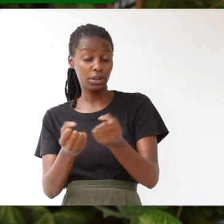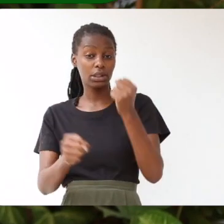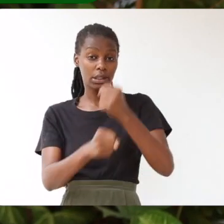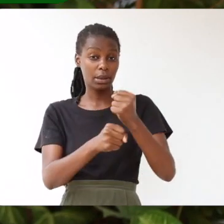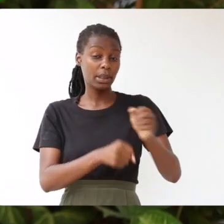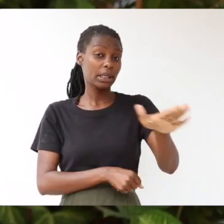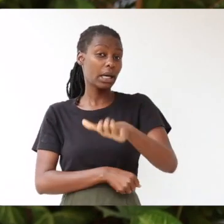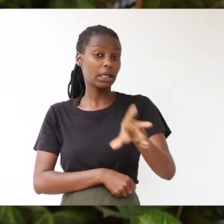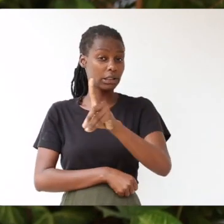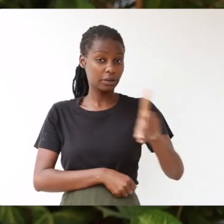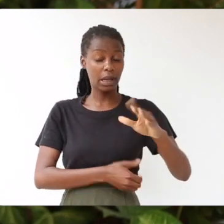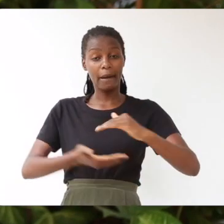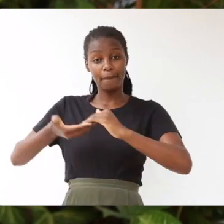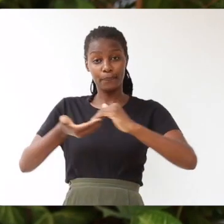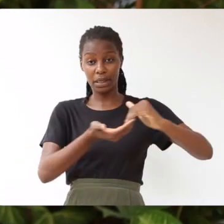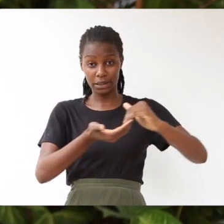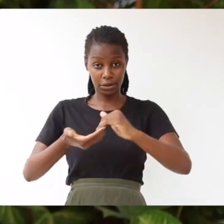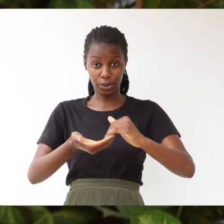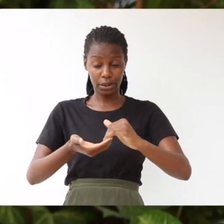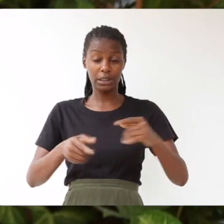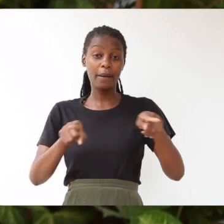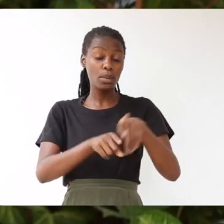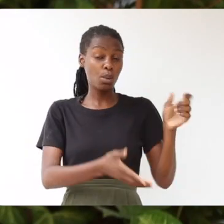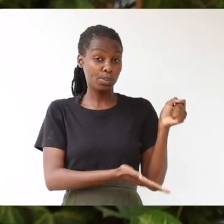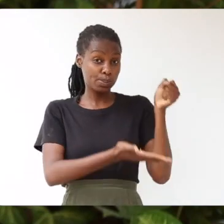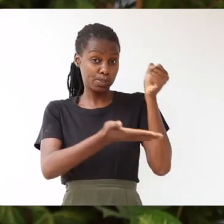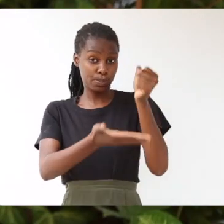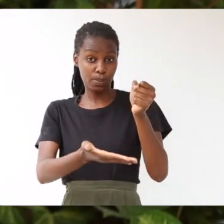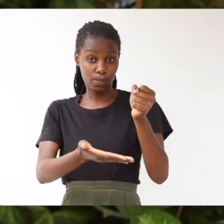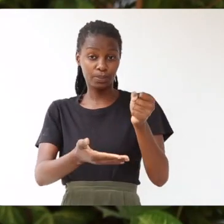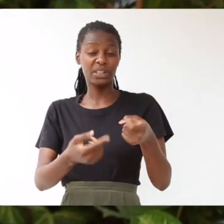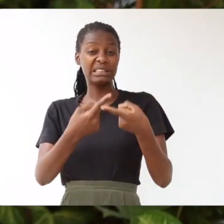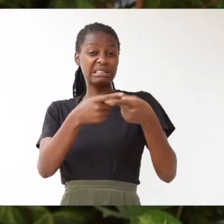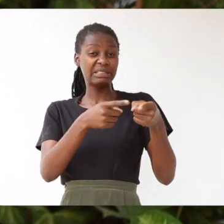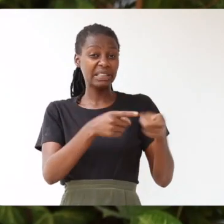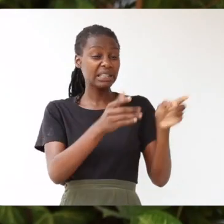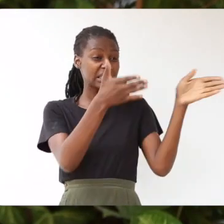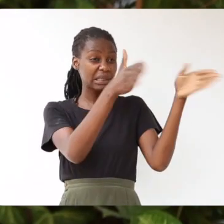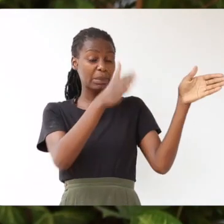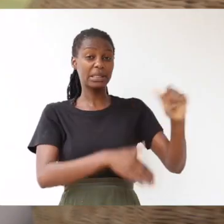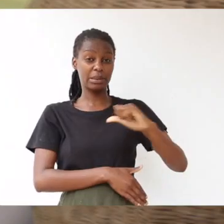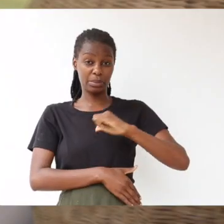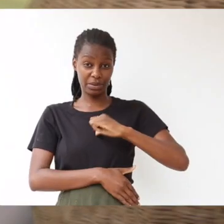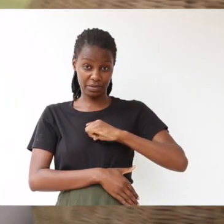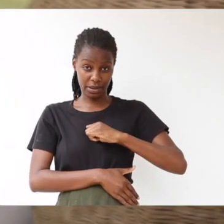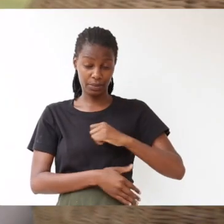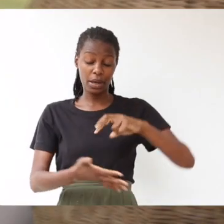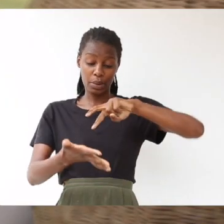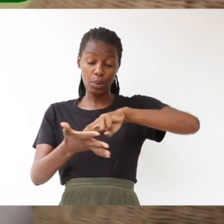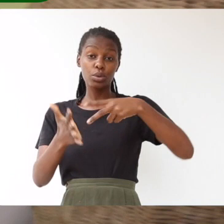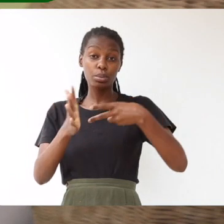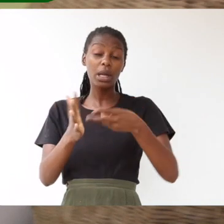deficiência, aos parceiros, aos doadores, às empresas, setor privado. Que os